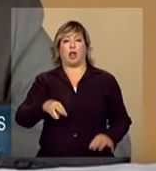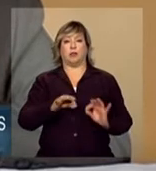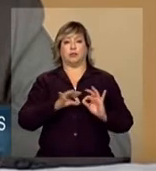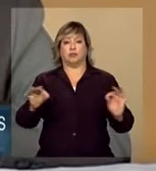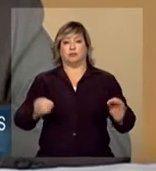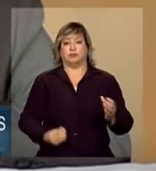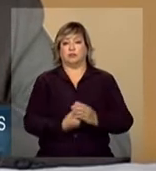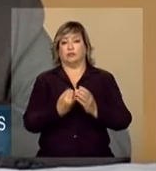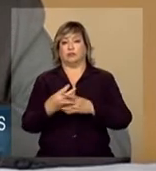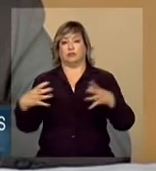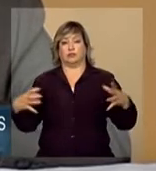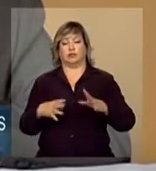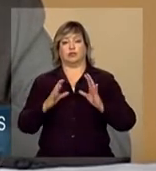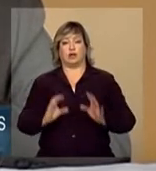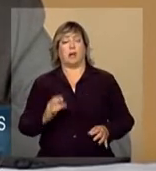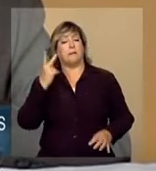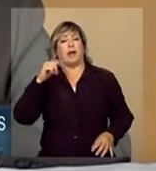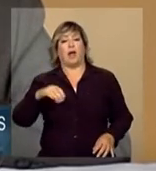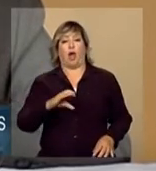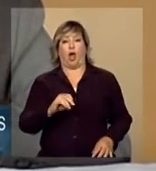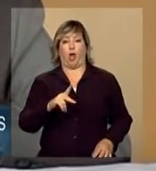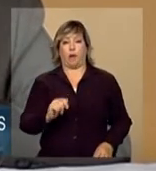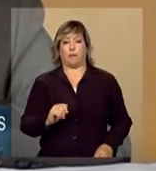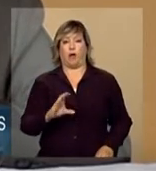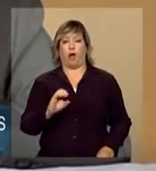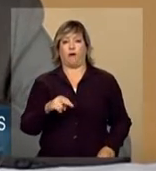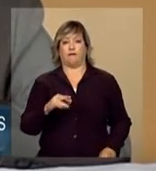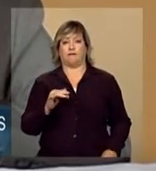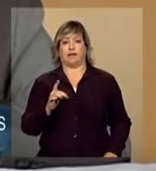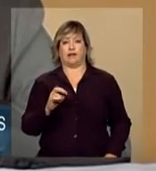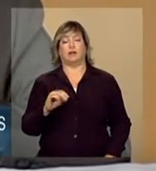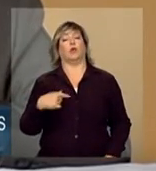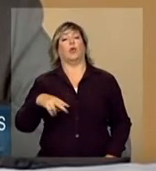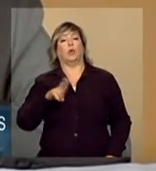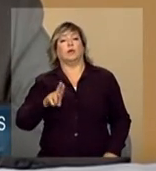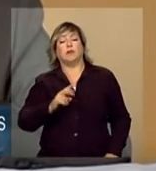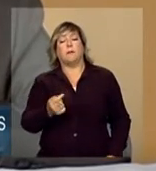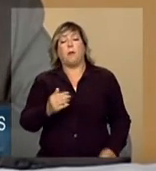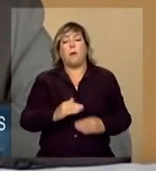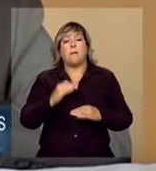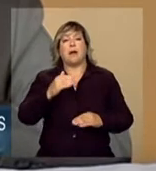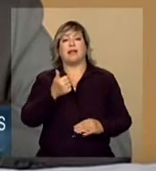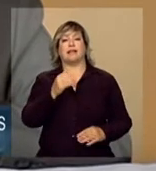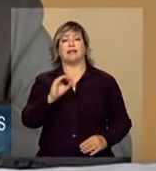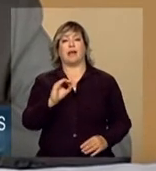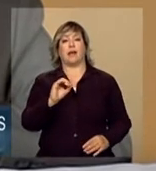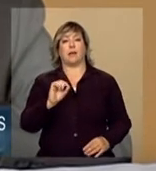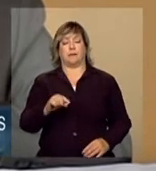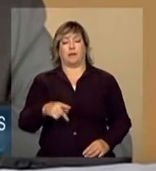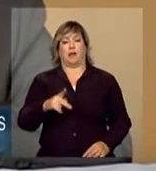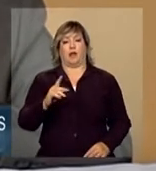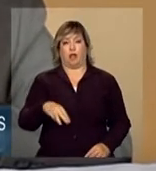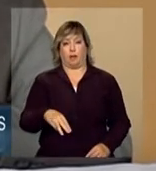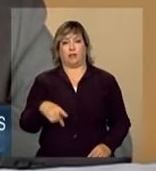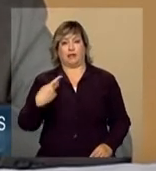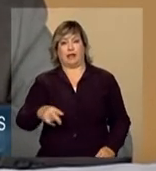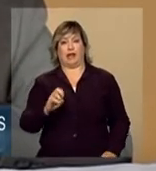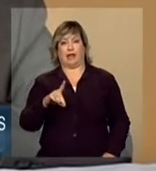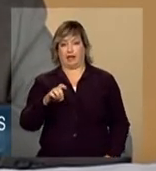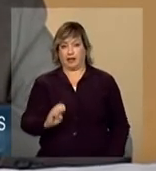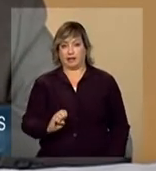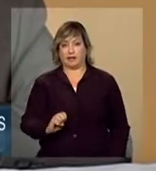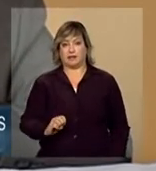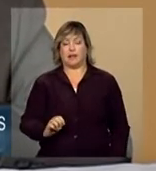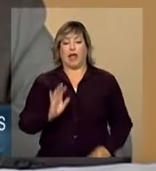que para a Copa das Confederações nós usamos pouco mais de 10 mil quilômetros dessa rede para atender as 6 cidades. E